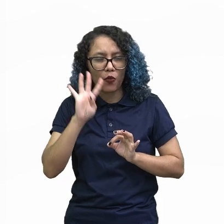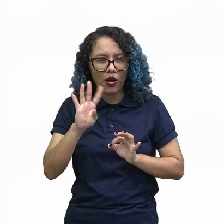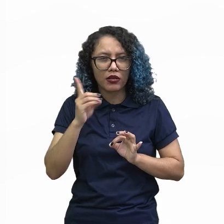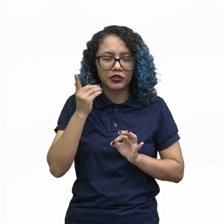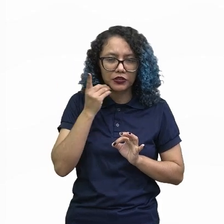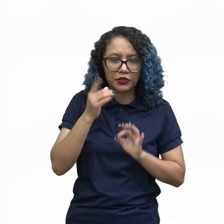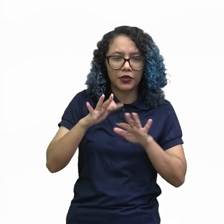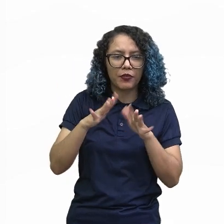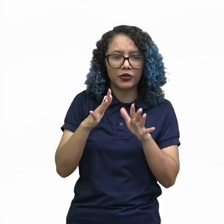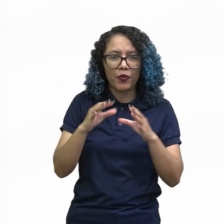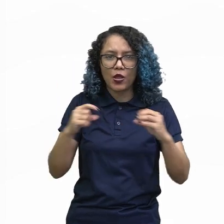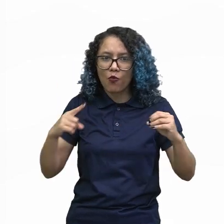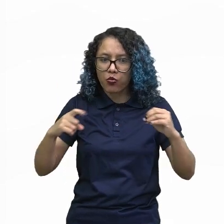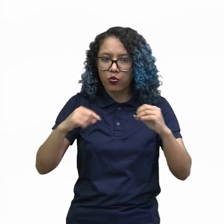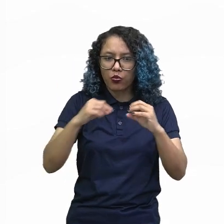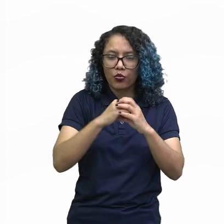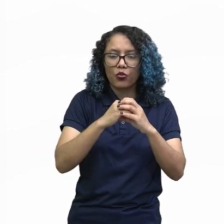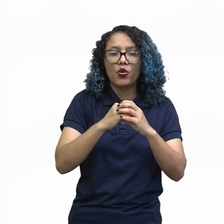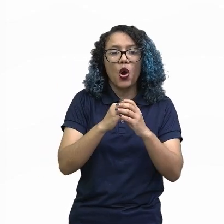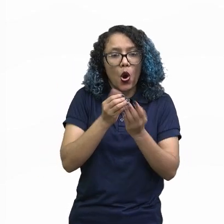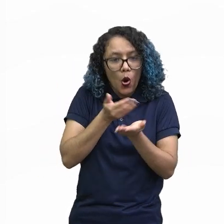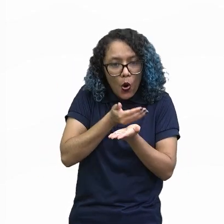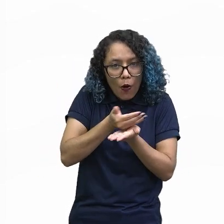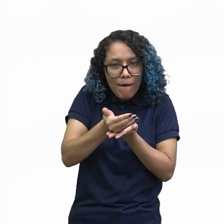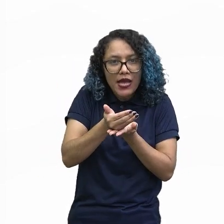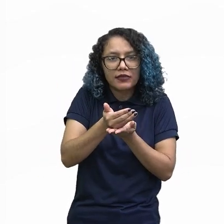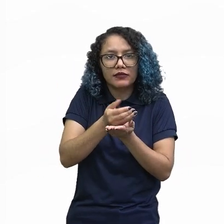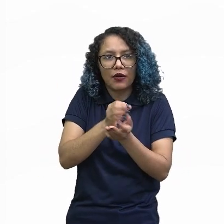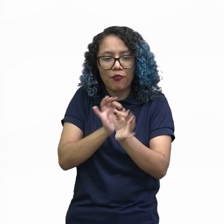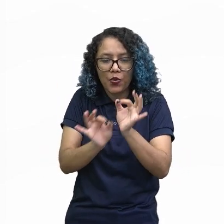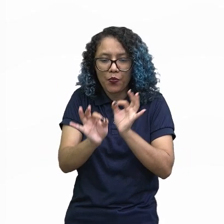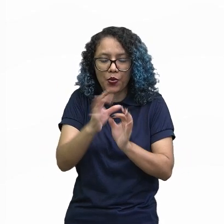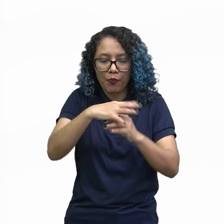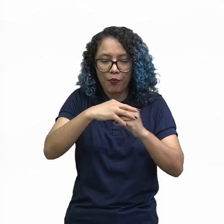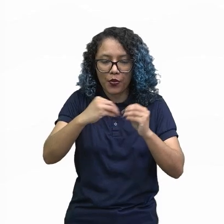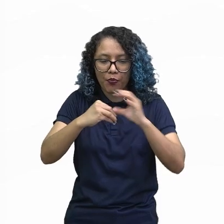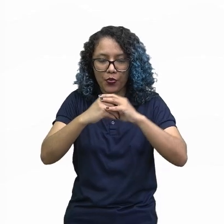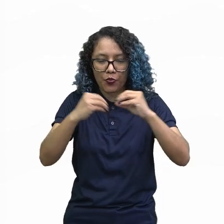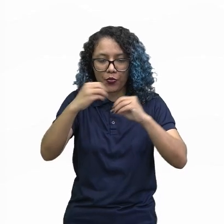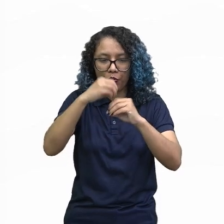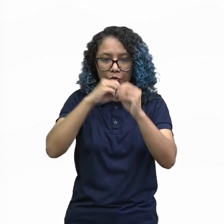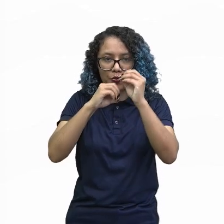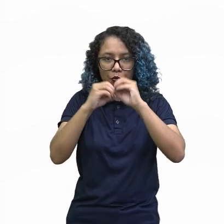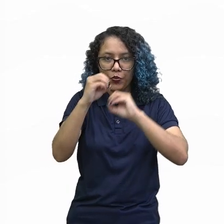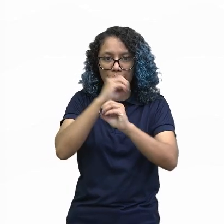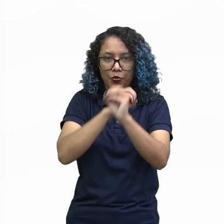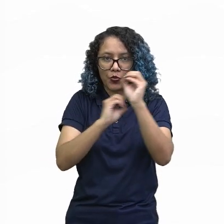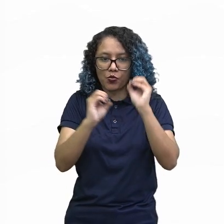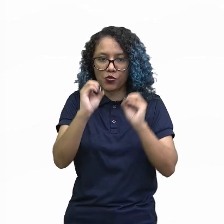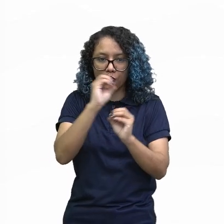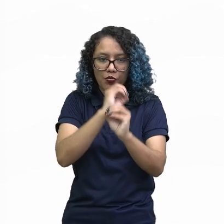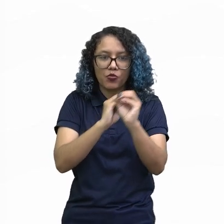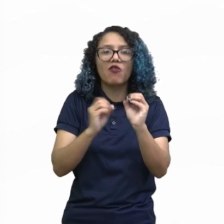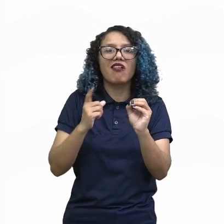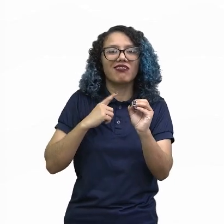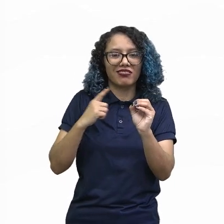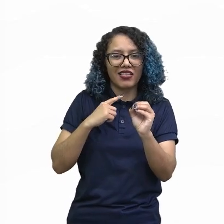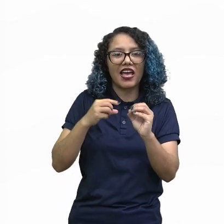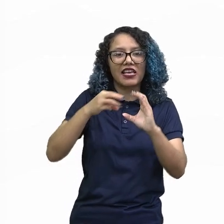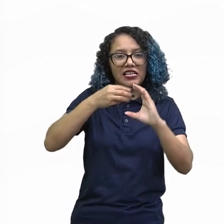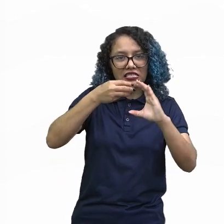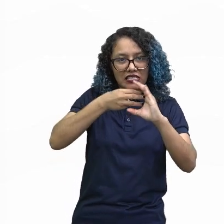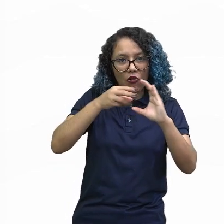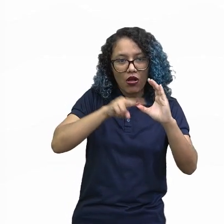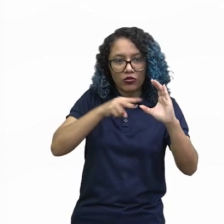do embrião. 3 ou 4 dias depois da fecundação, esse embrião começa a fazer as suas primeiras divisões.